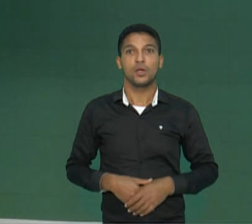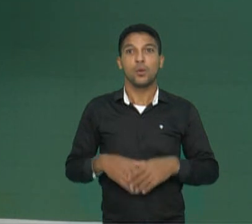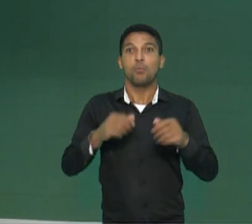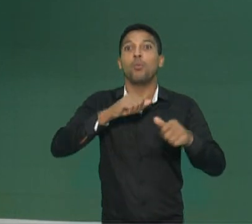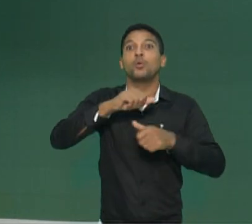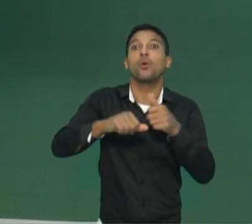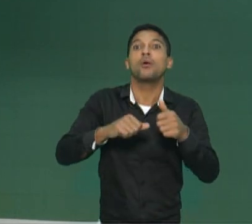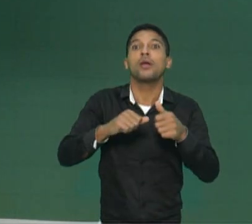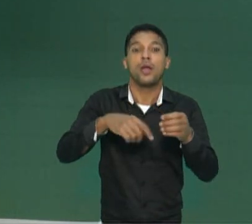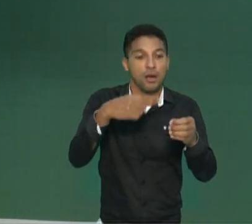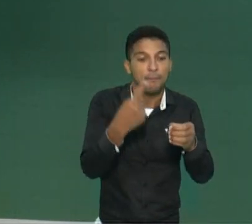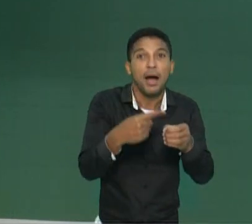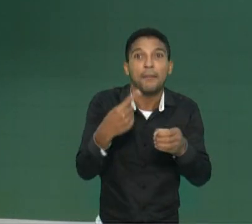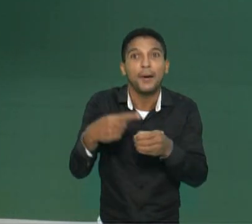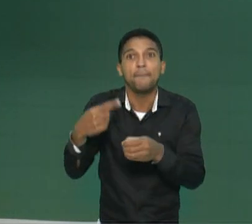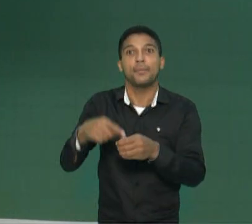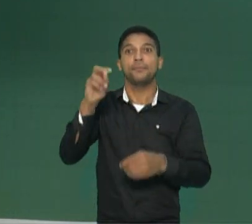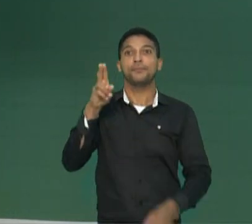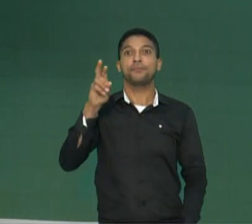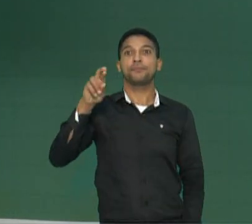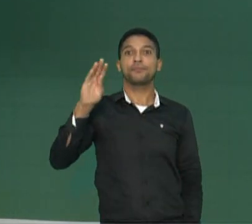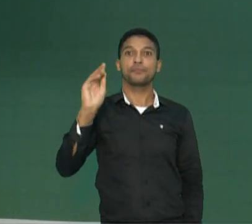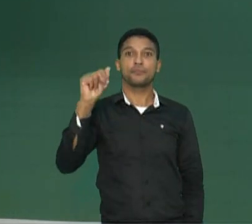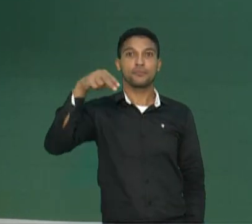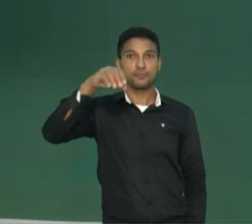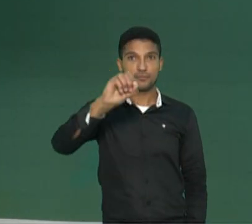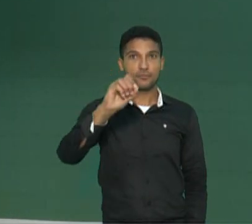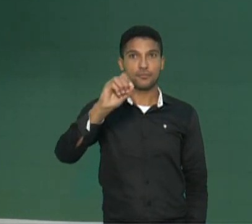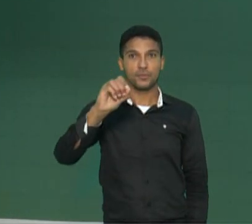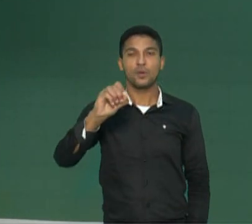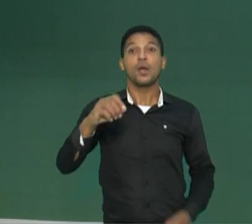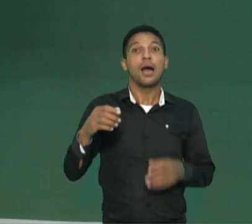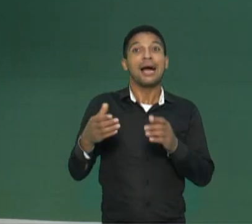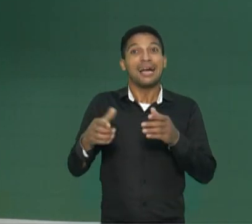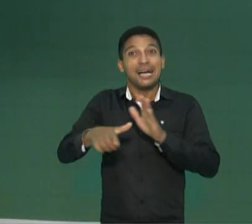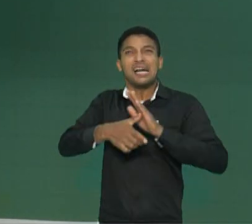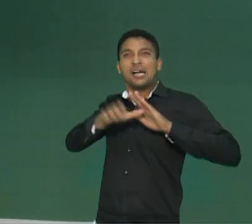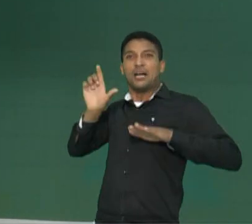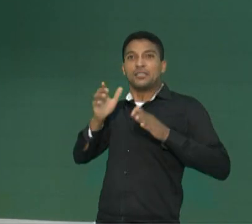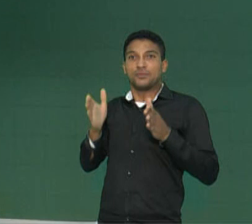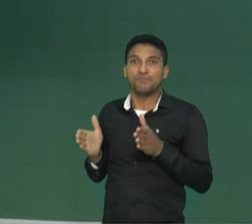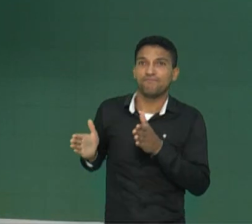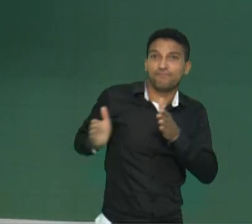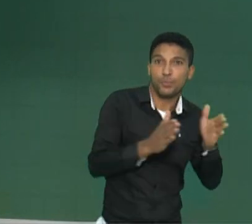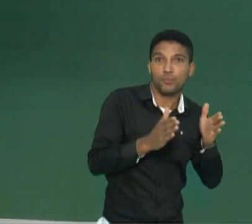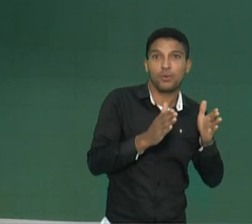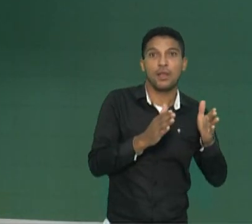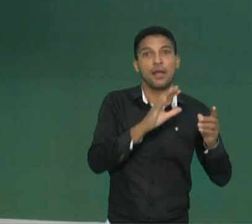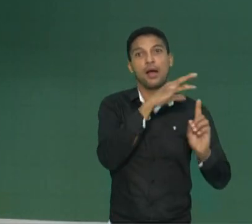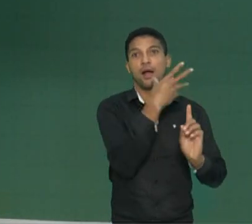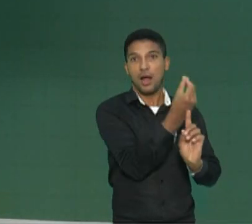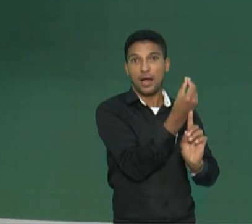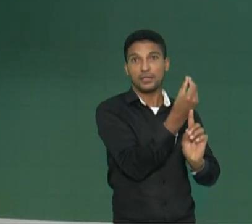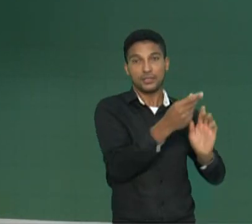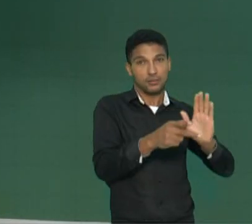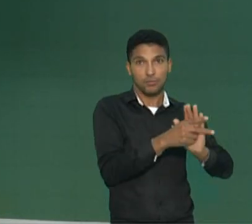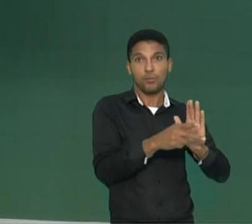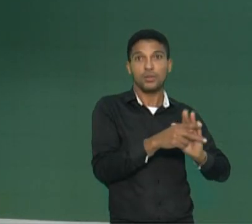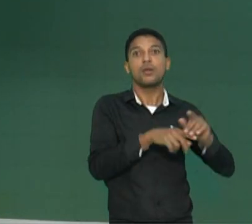Pessoal, interessante que a arte românica era uma arte rural. As igrejas, né, que